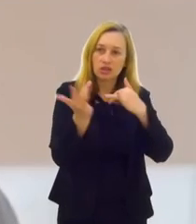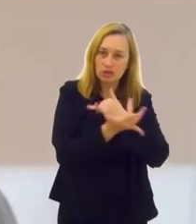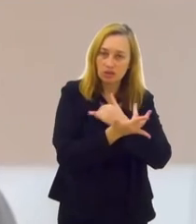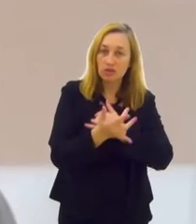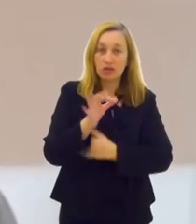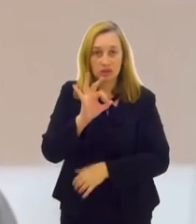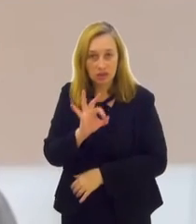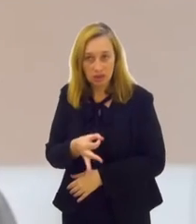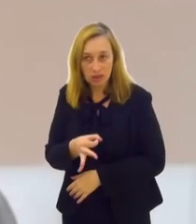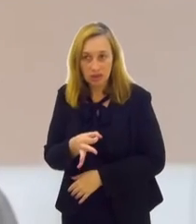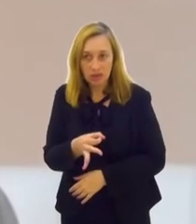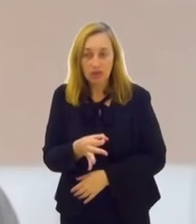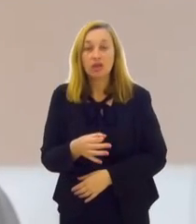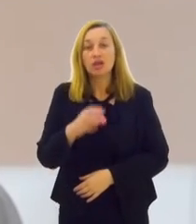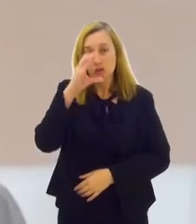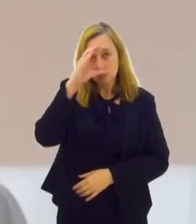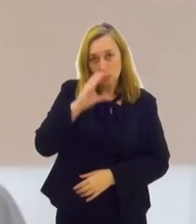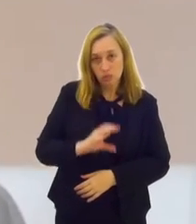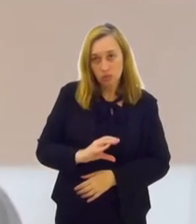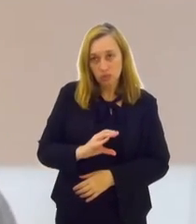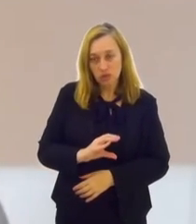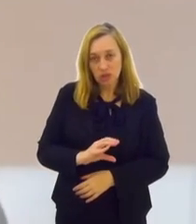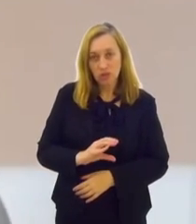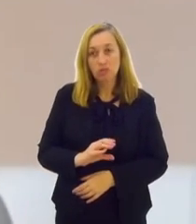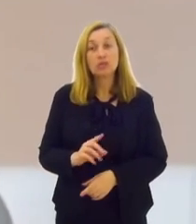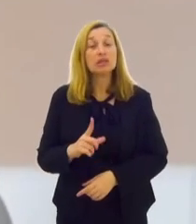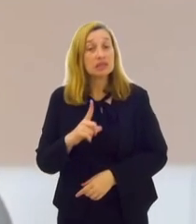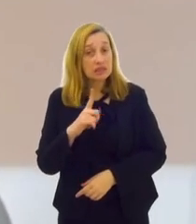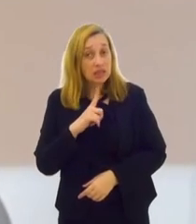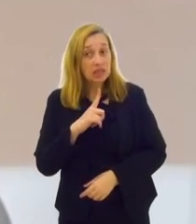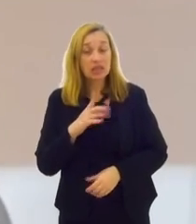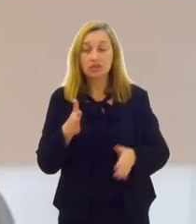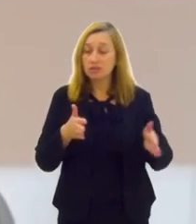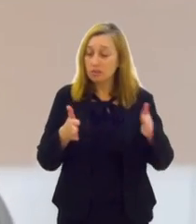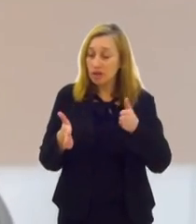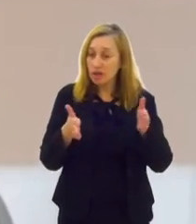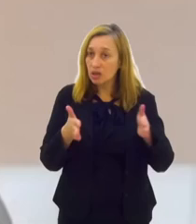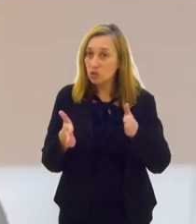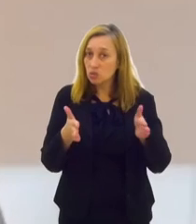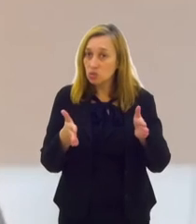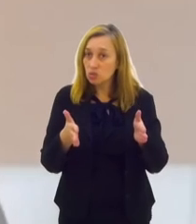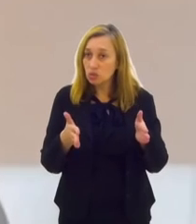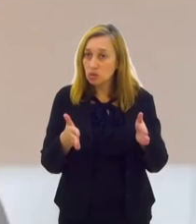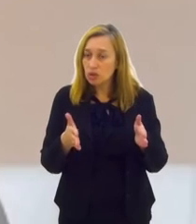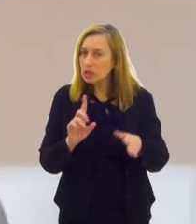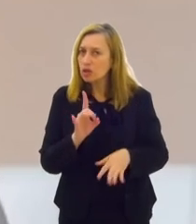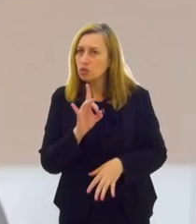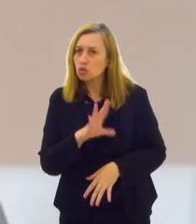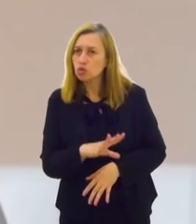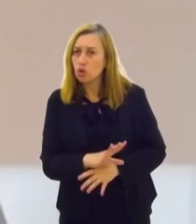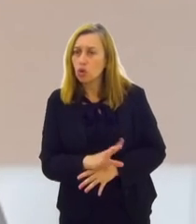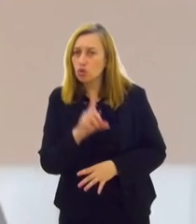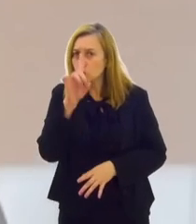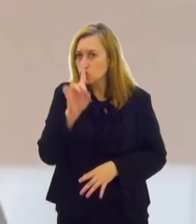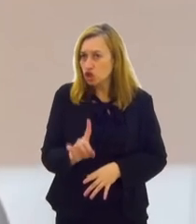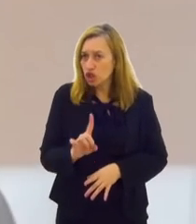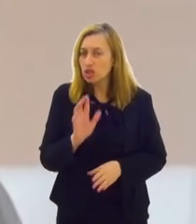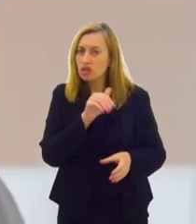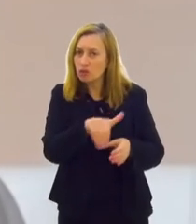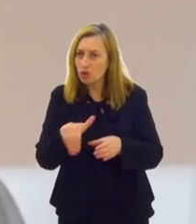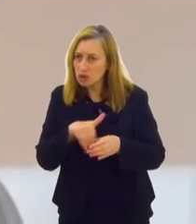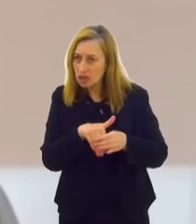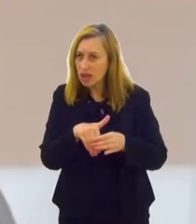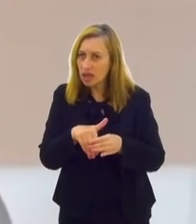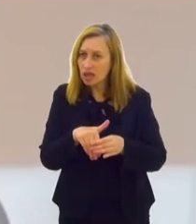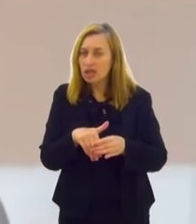redes sociais, inclusive. E o cidadão, ele tem, nesse período, né, não só o direito